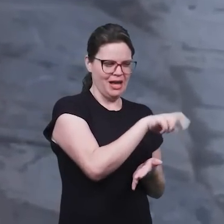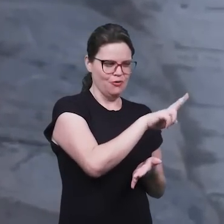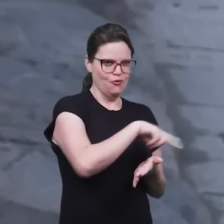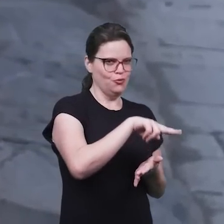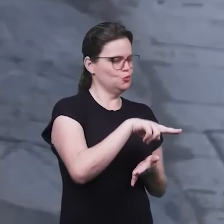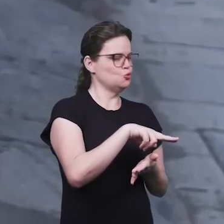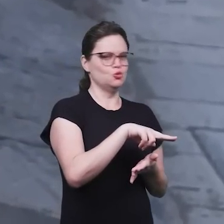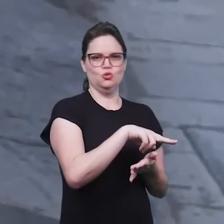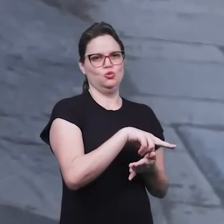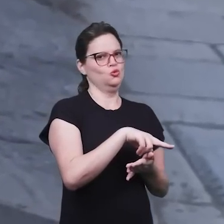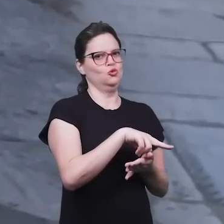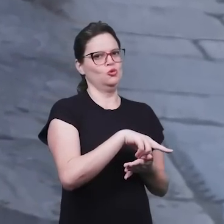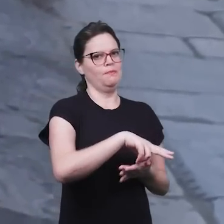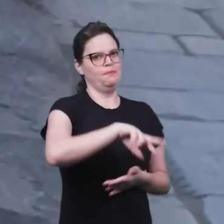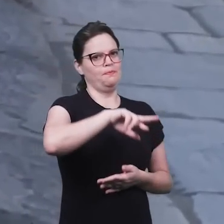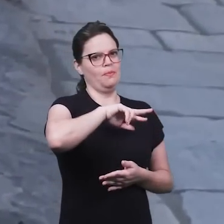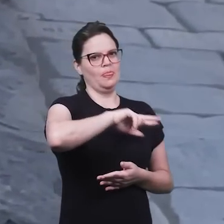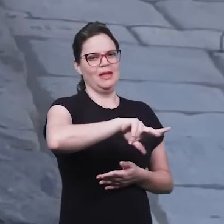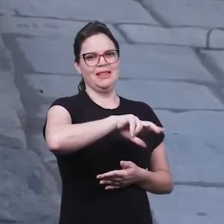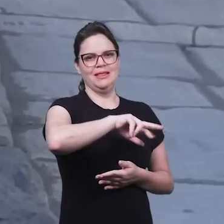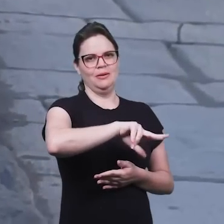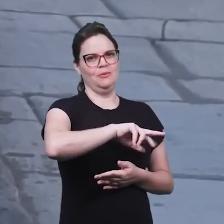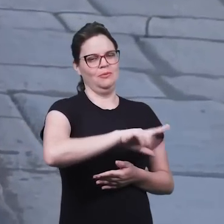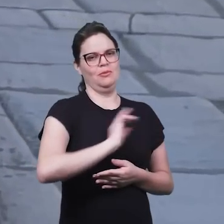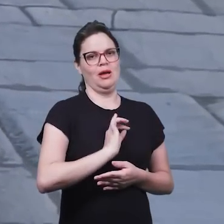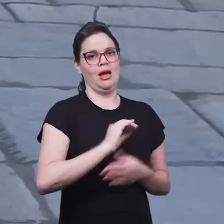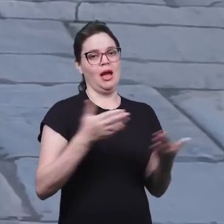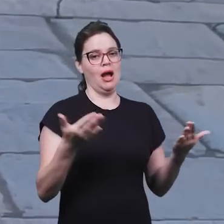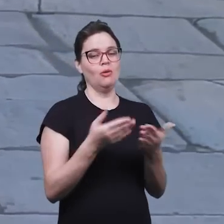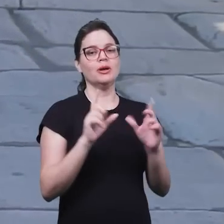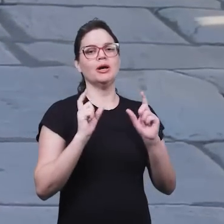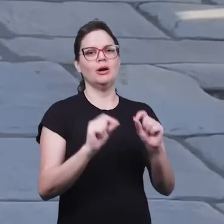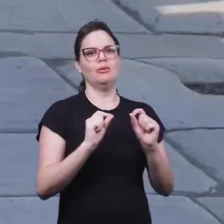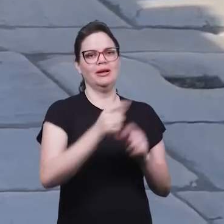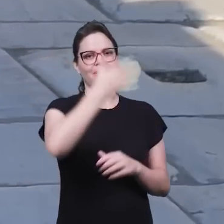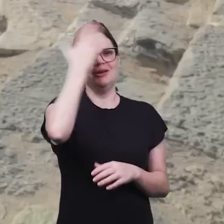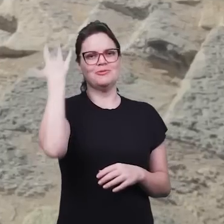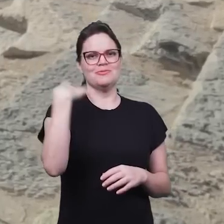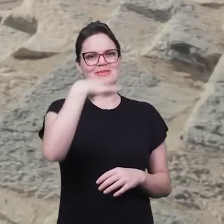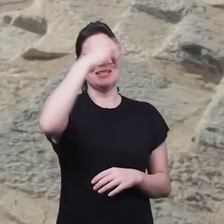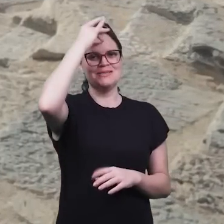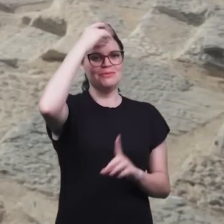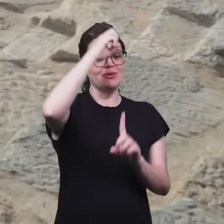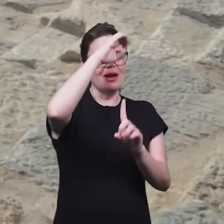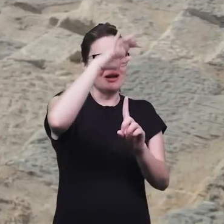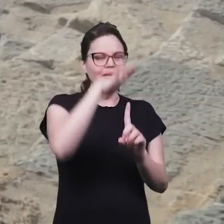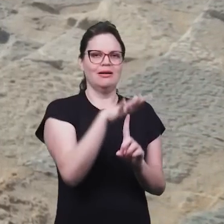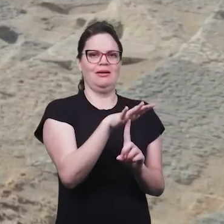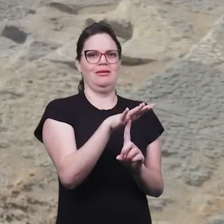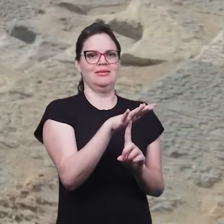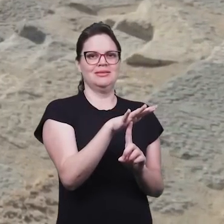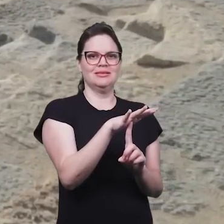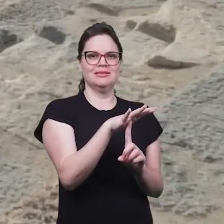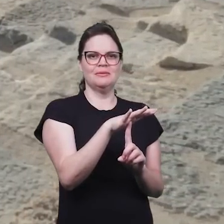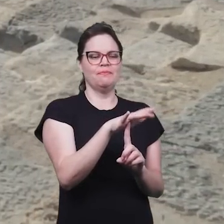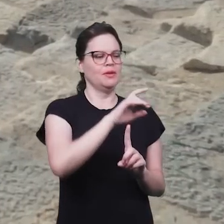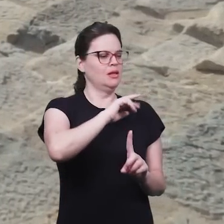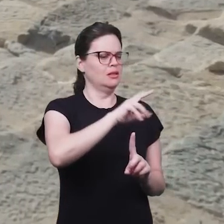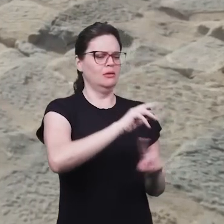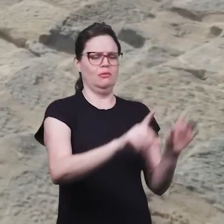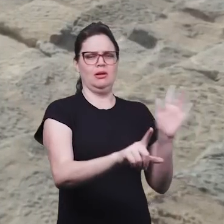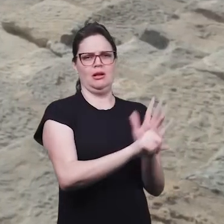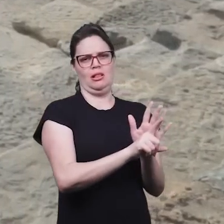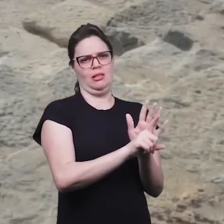uma placa com as necessidades do homem e as exigências de Deus. Não era mais isso, não era mais a